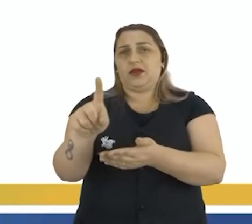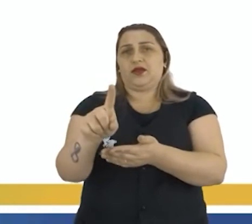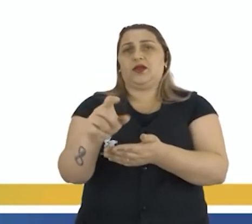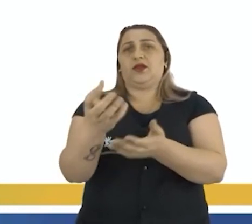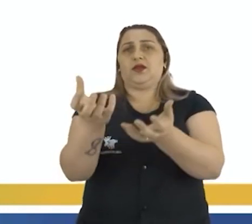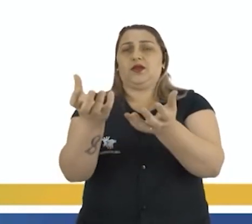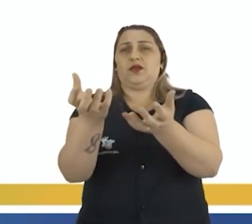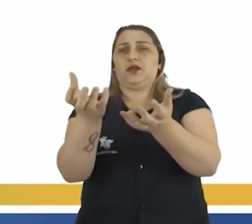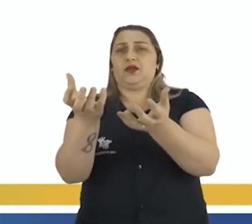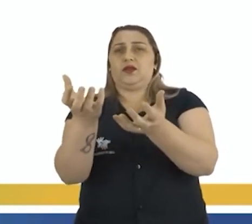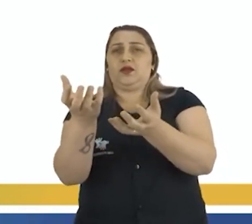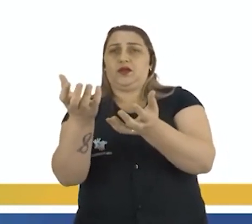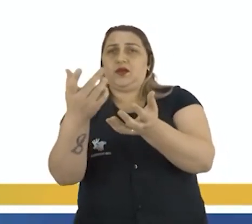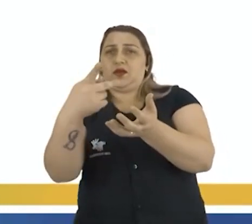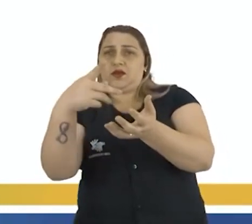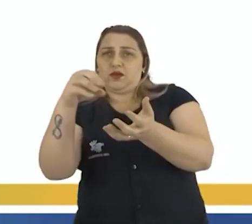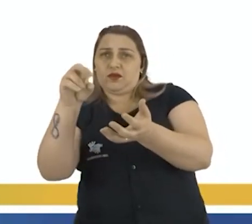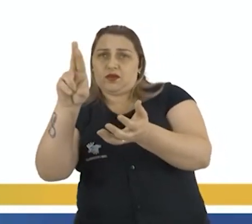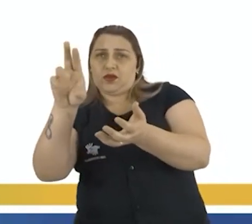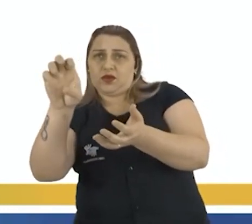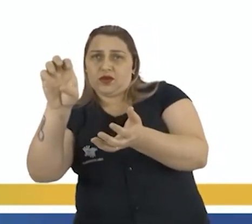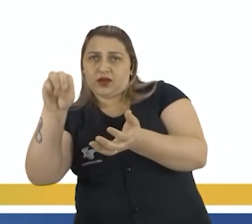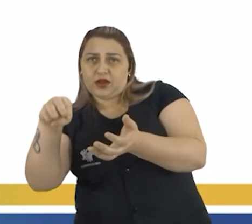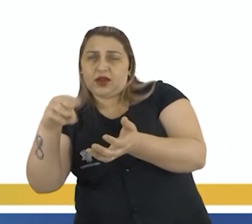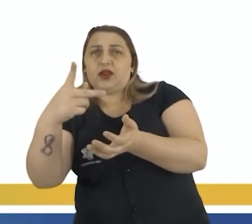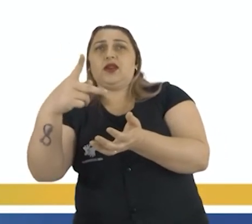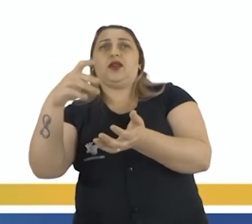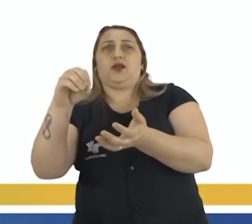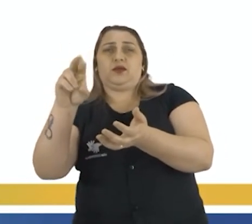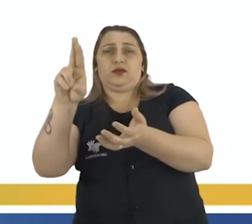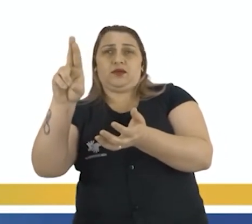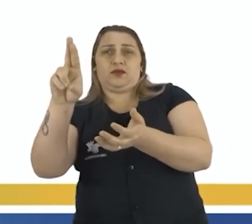do porém e do porém, e do